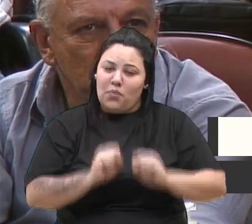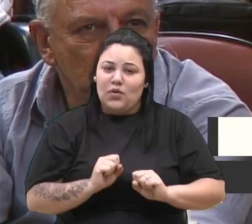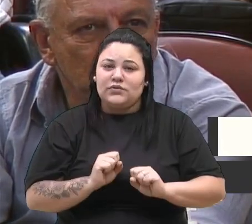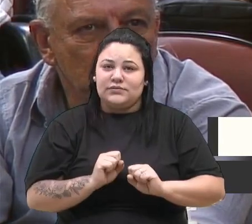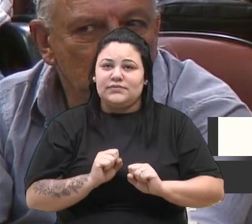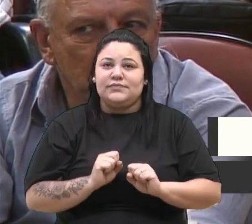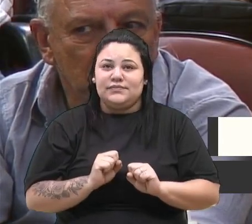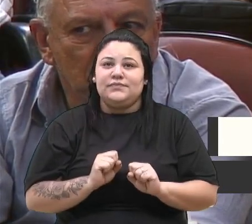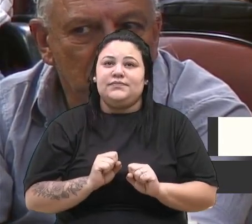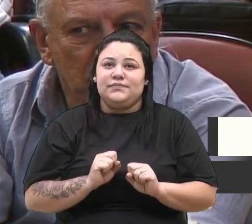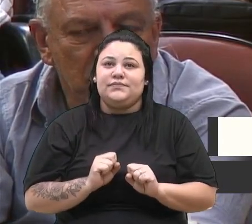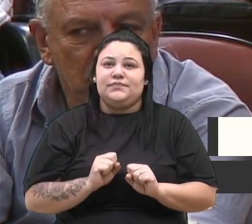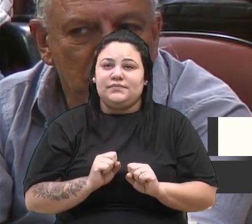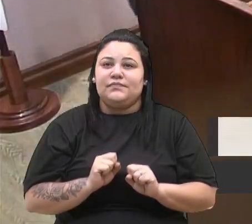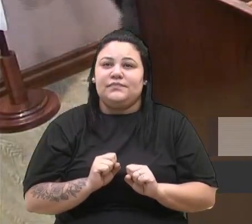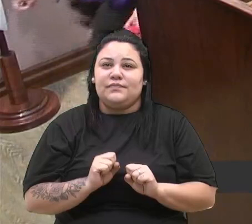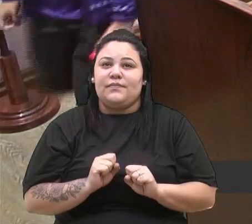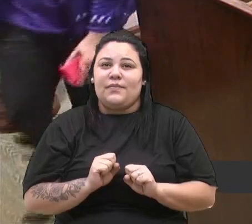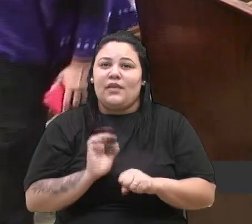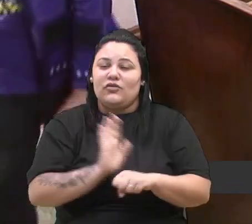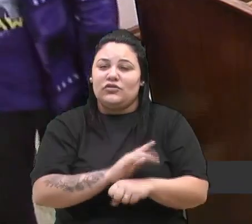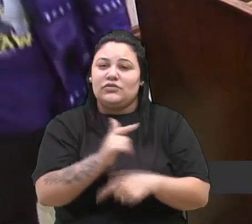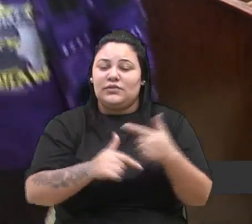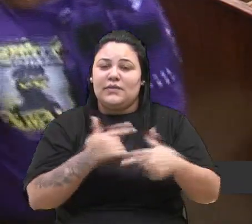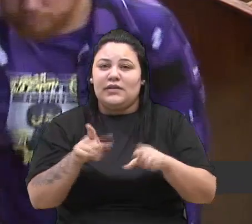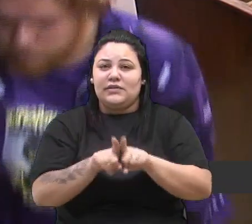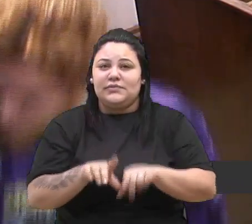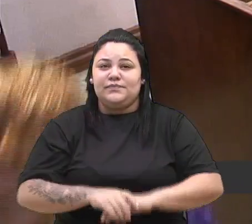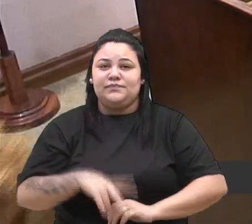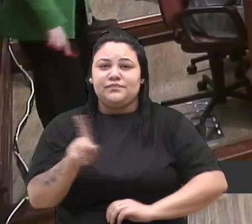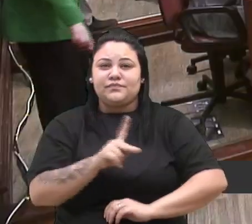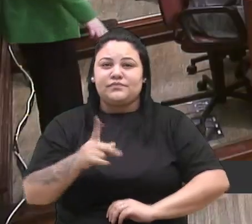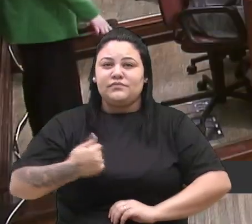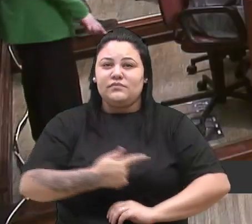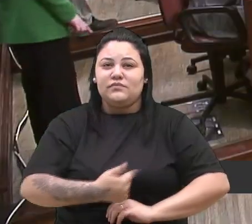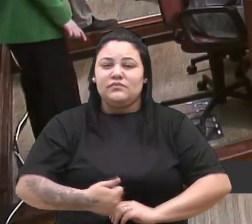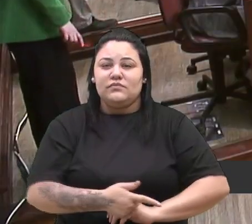vocês. Obrigado, presidente. Obrigado. Professor Zanquim com a palavra.